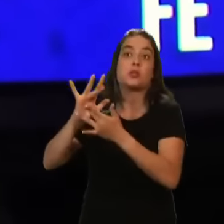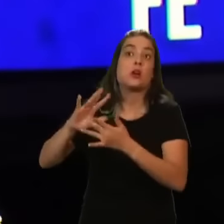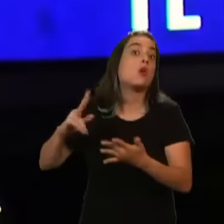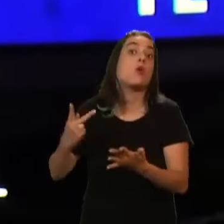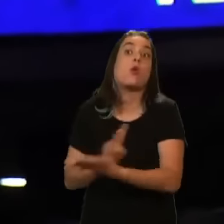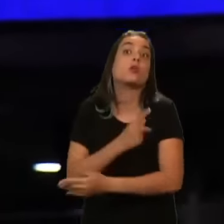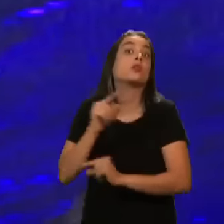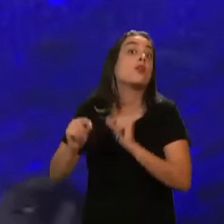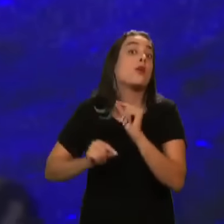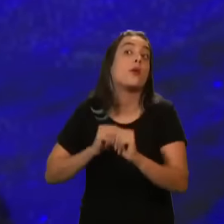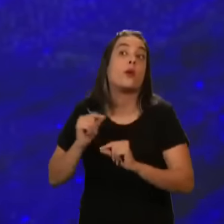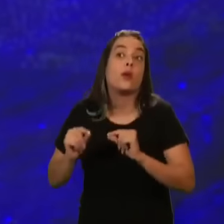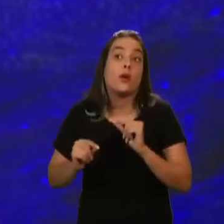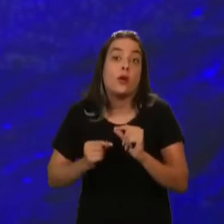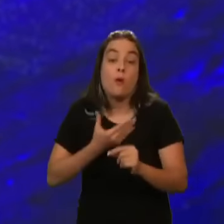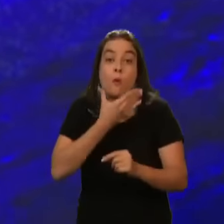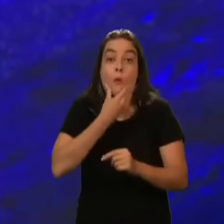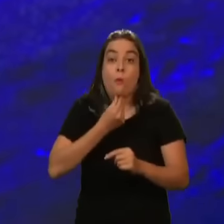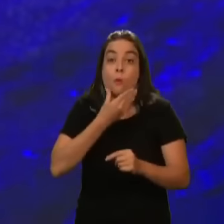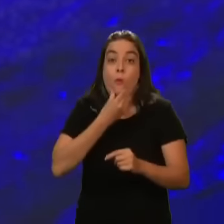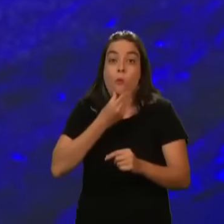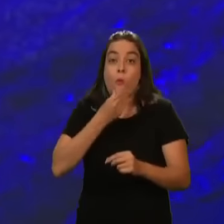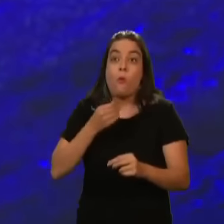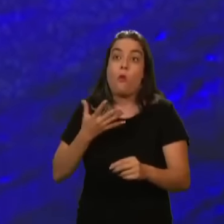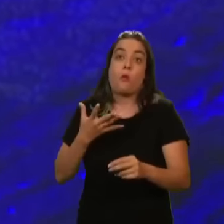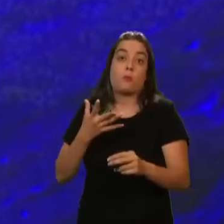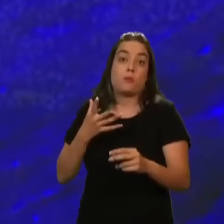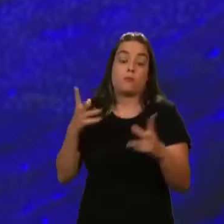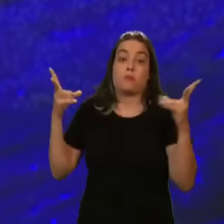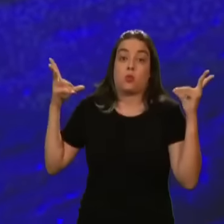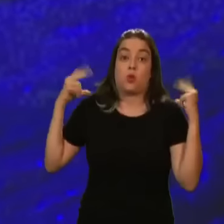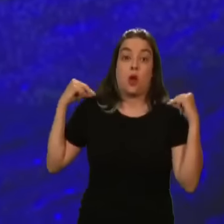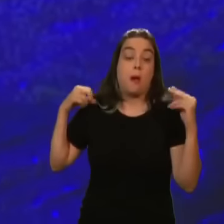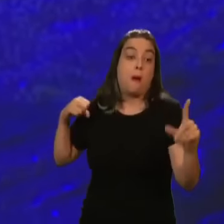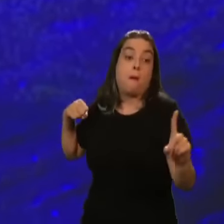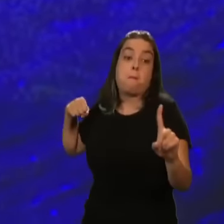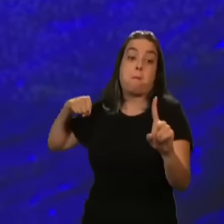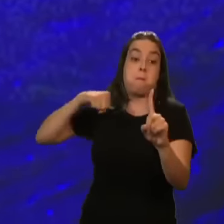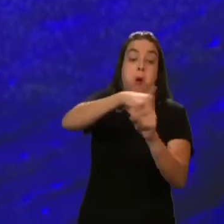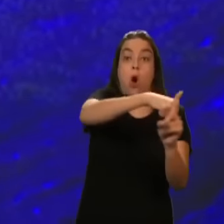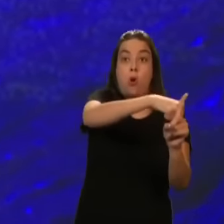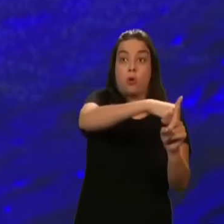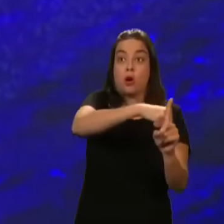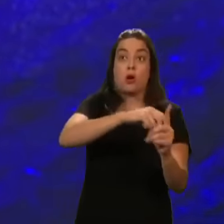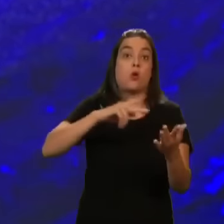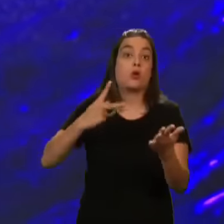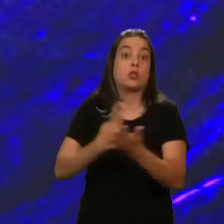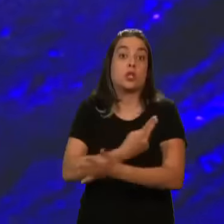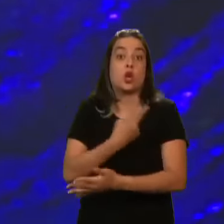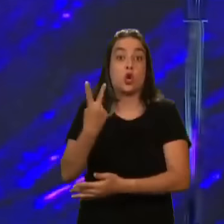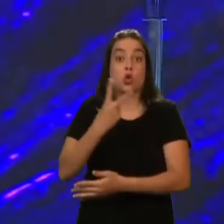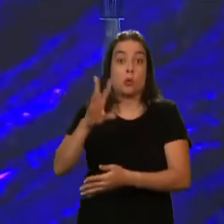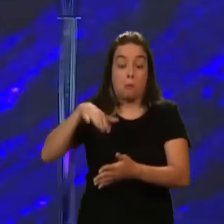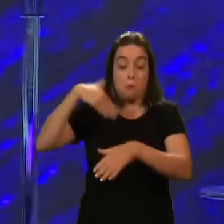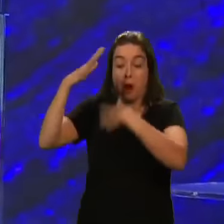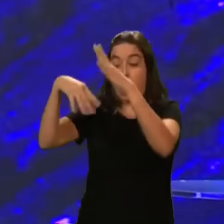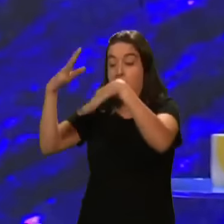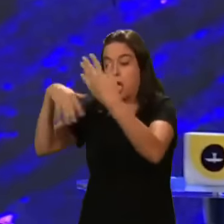Jesus, o ônibus bateu no poste. E eu e o Juninho caímos lá atrás.